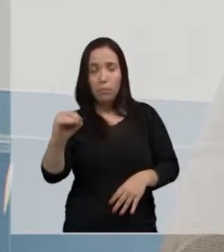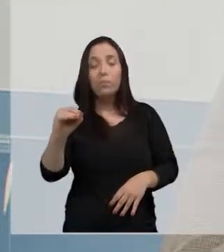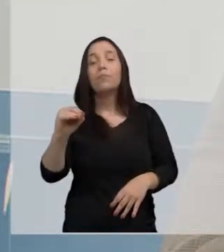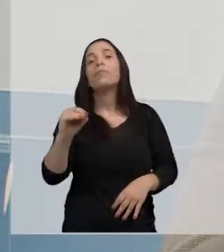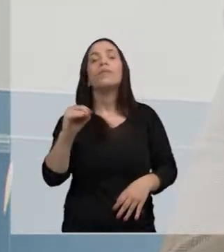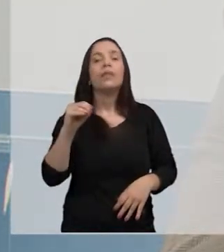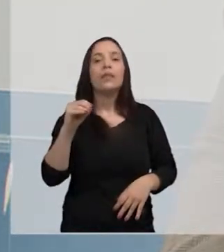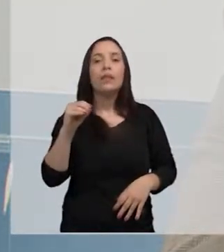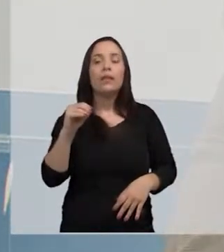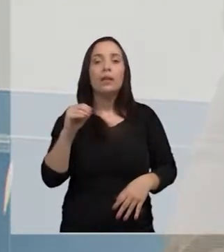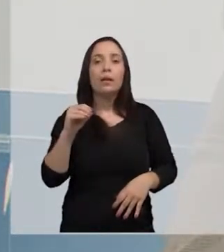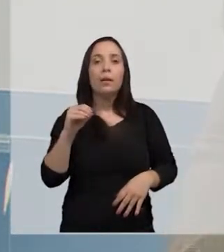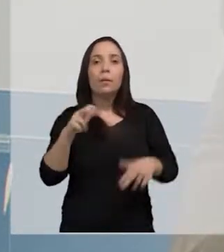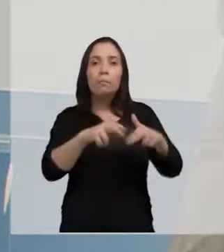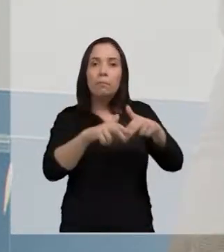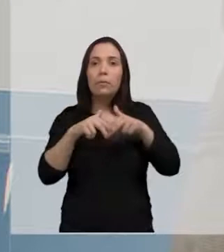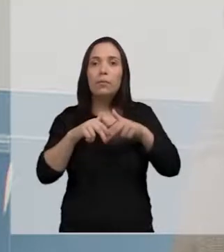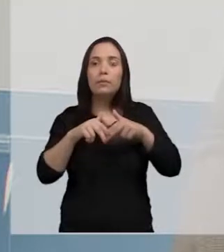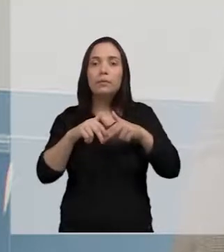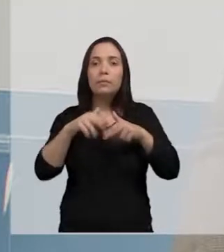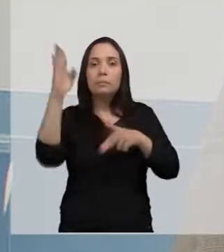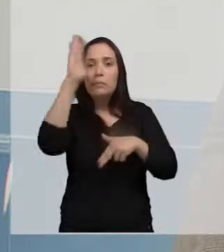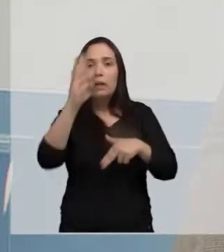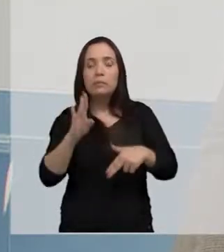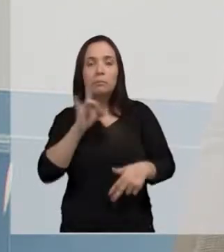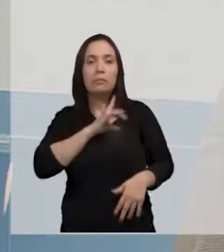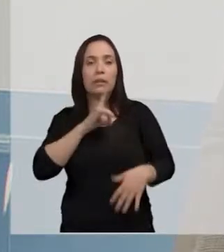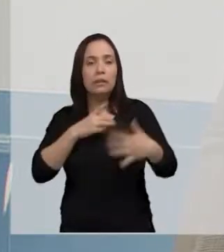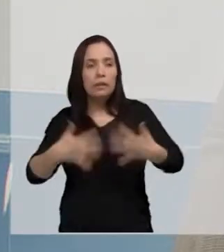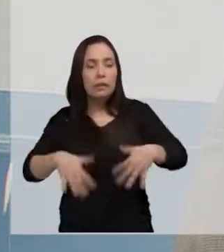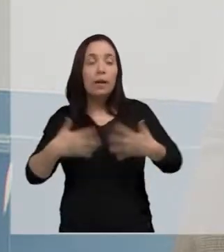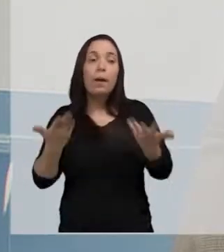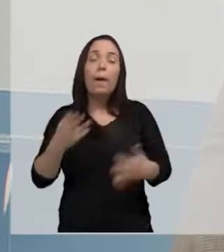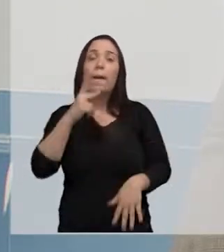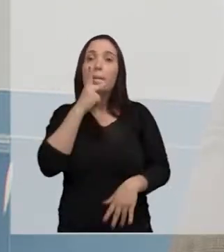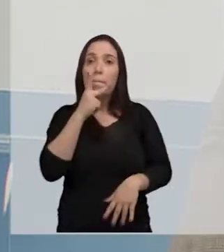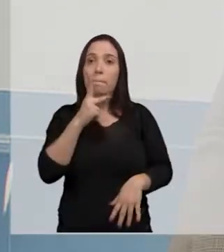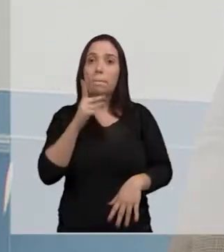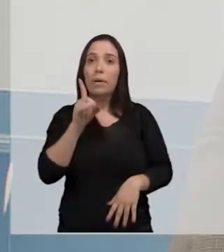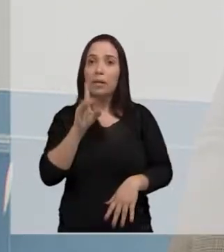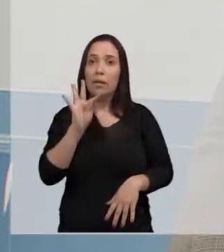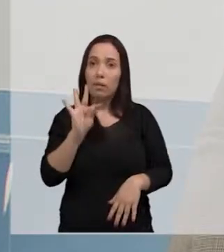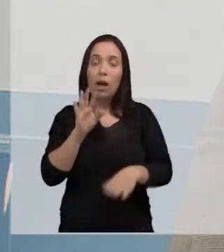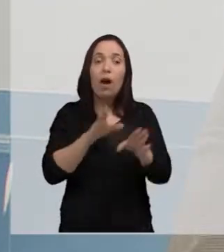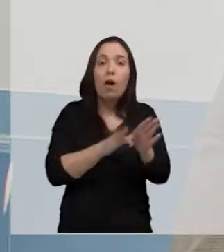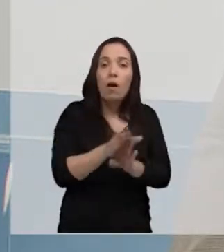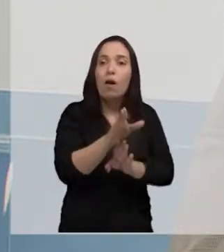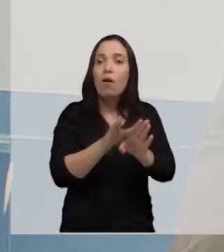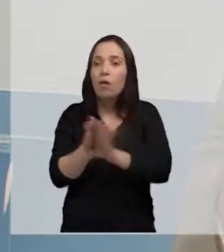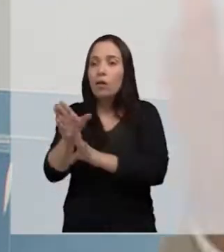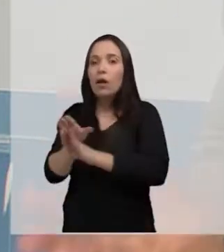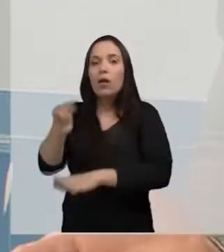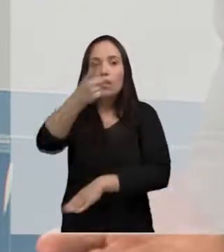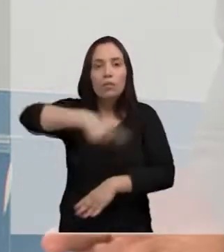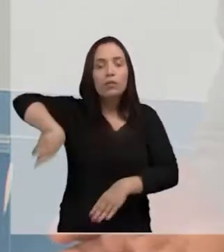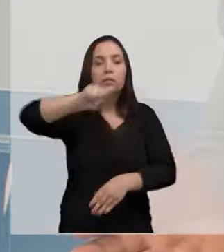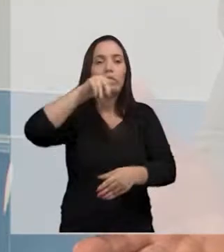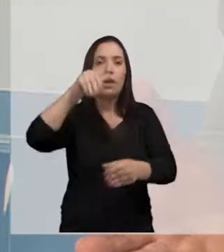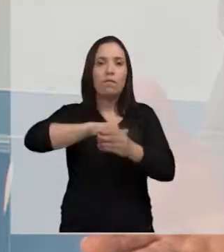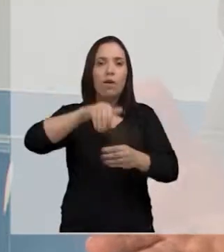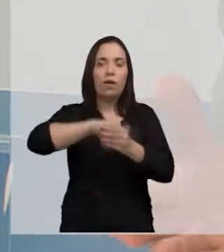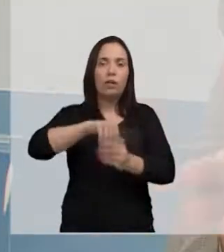Devido à ameaça à democracia, o PDT recomenda que se vote no